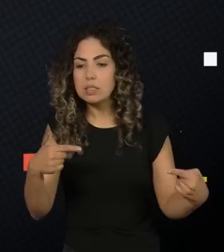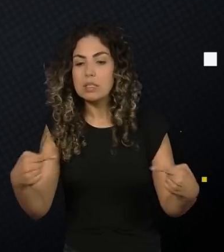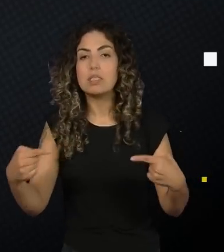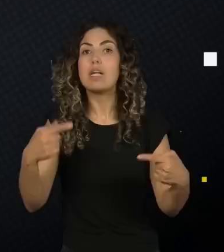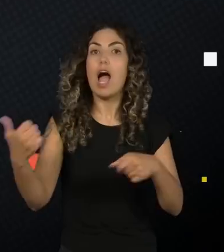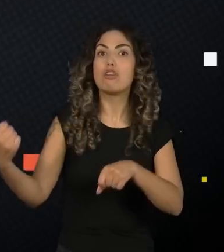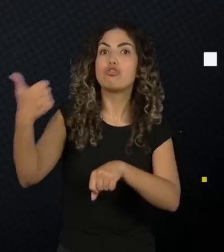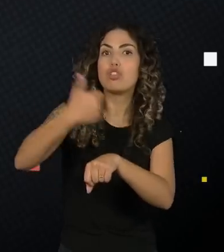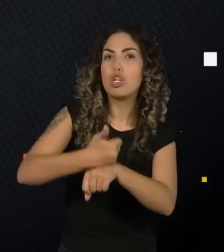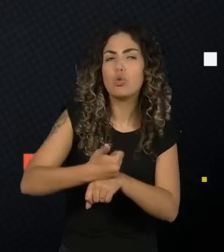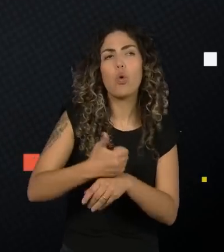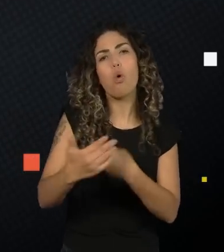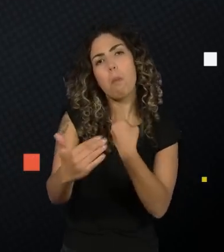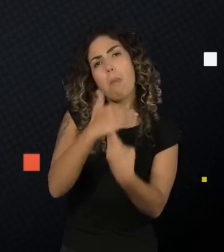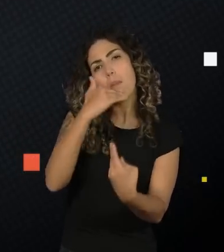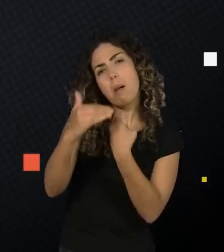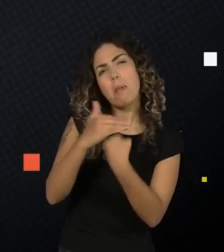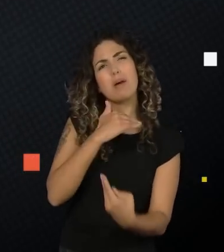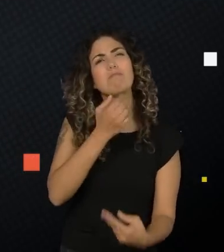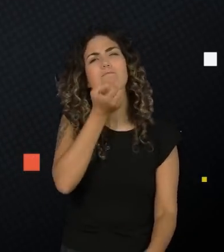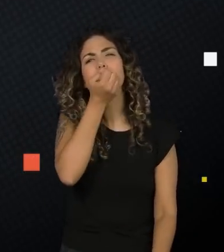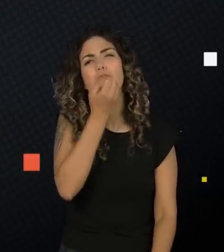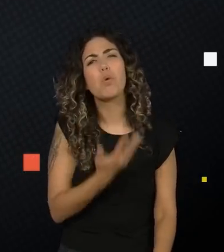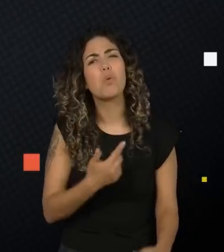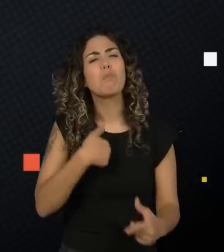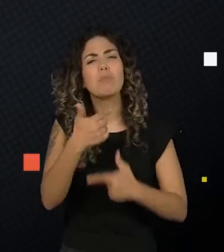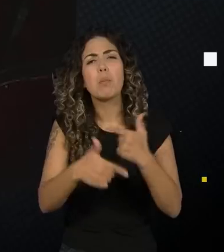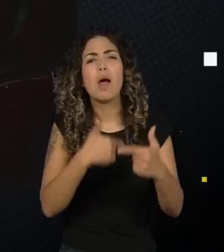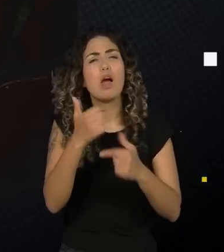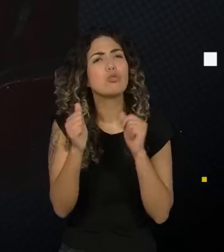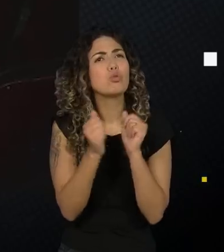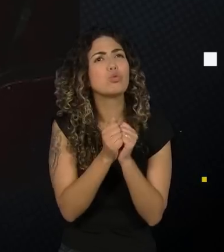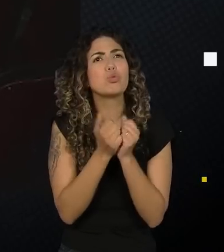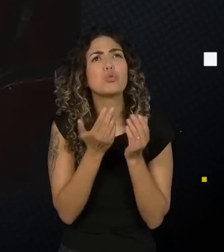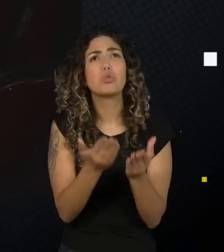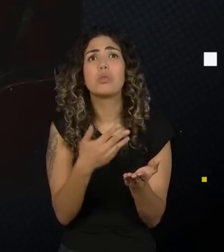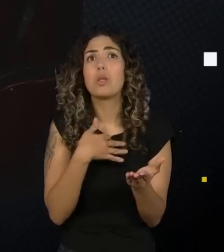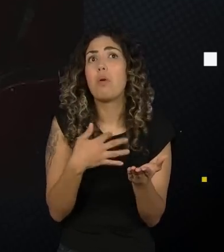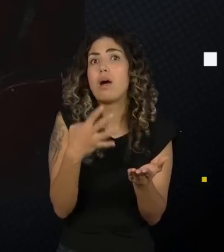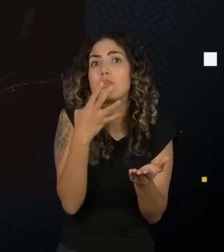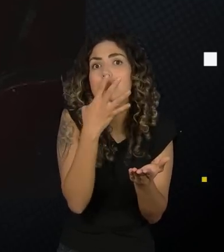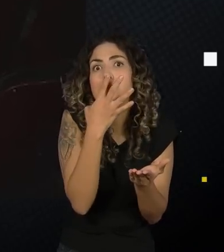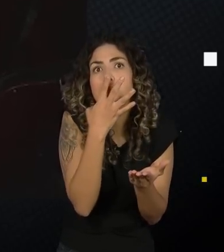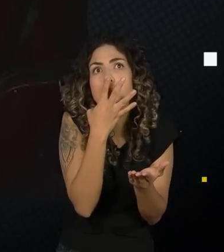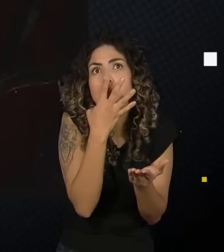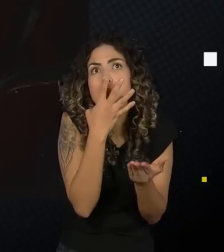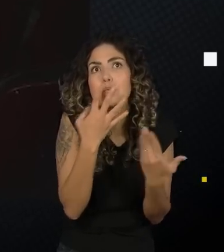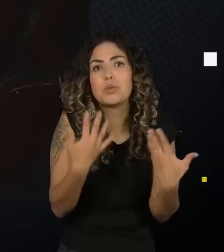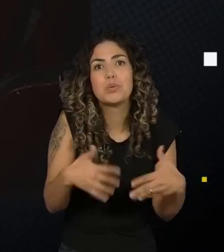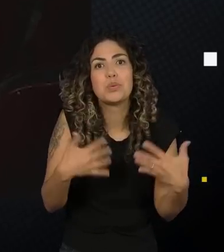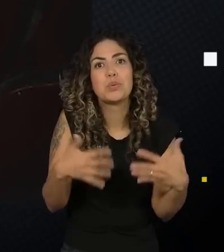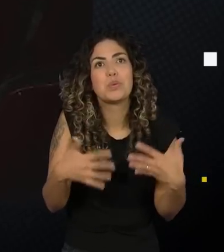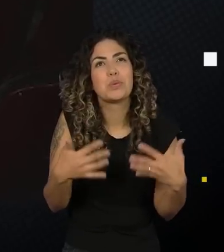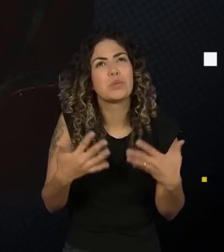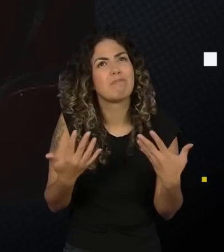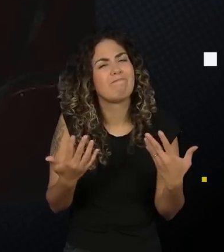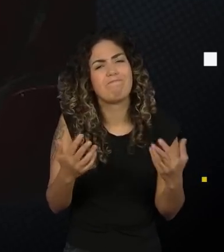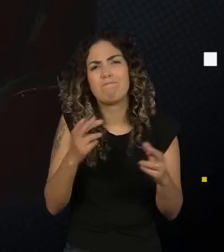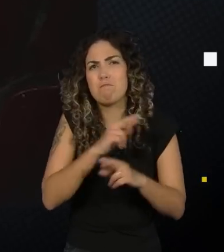nessa orientação. E é muito bom trabalhar com alguém que eu admiro tanto, né? Ela é